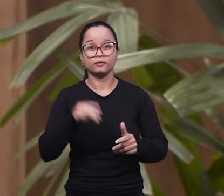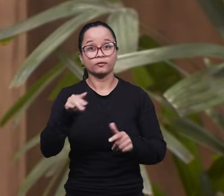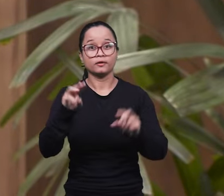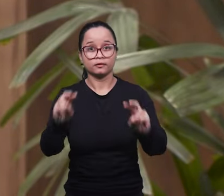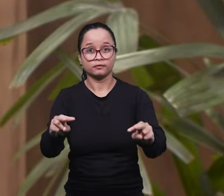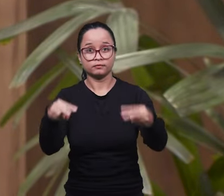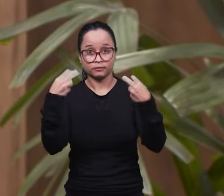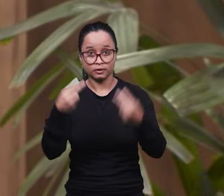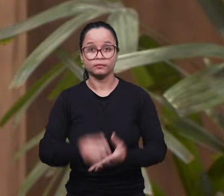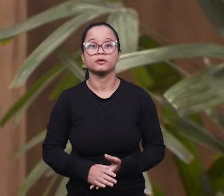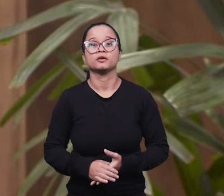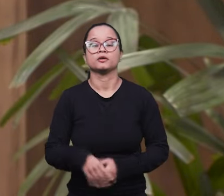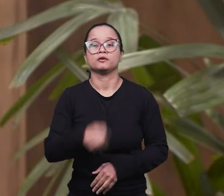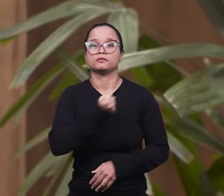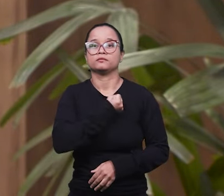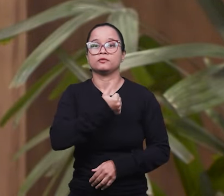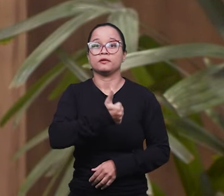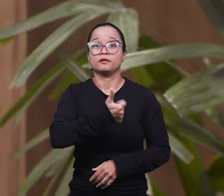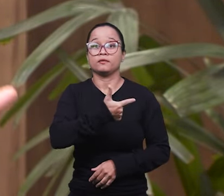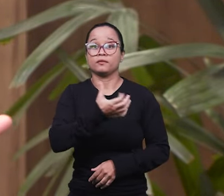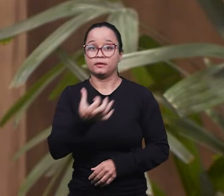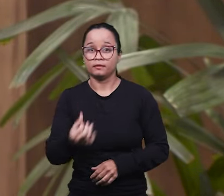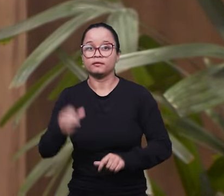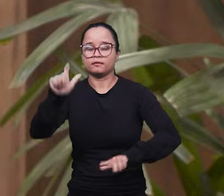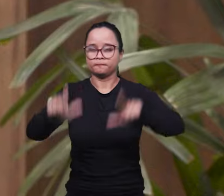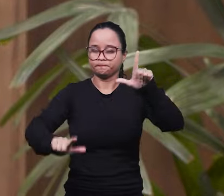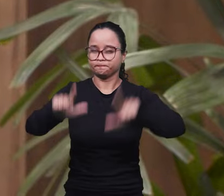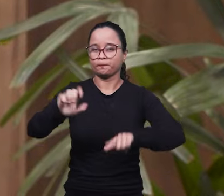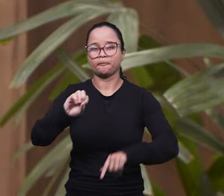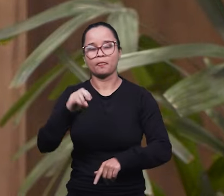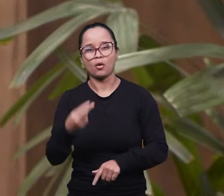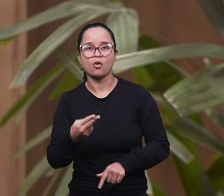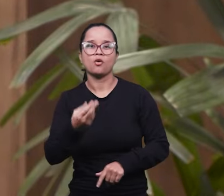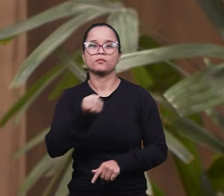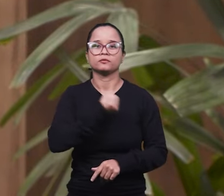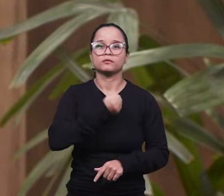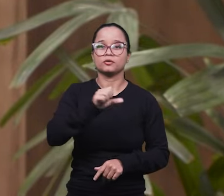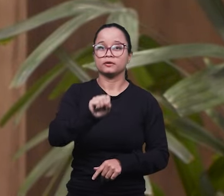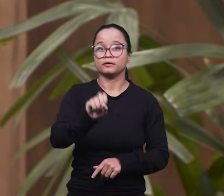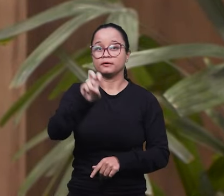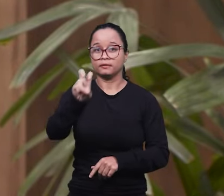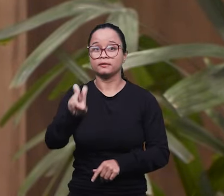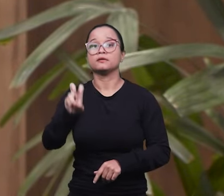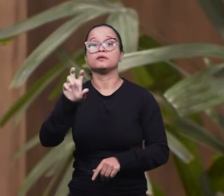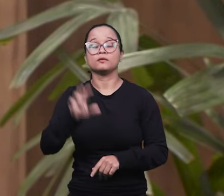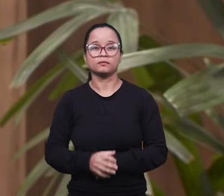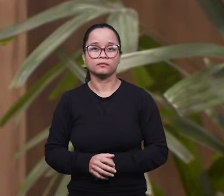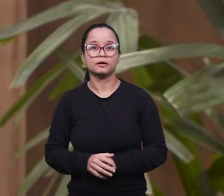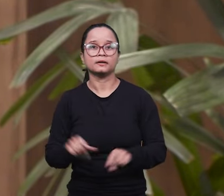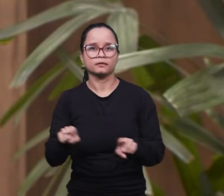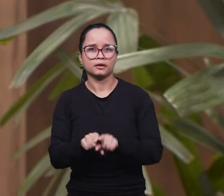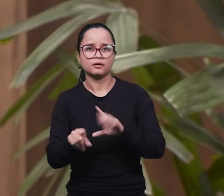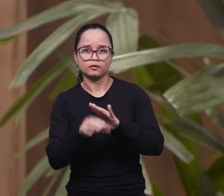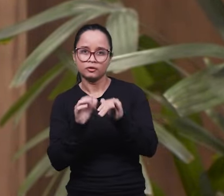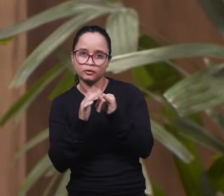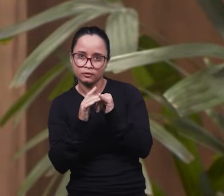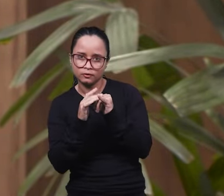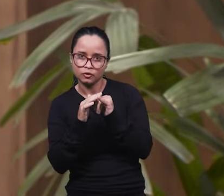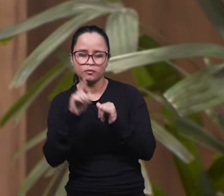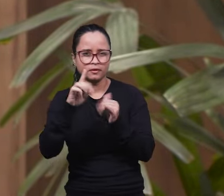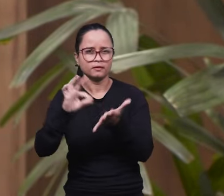pelo Canal 126 da TV ou pelo canal 85 da da Sky se você está no YouTube se